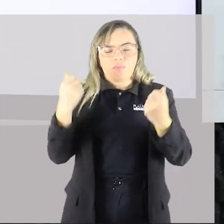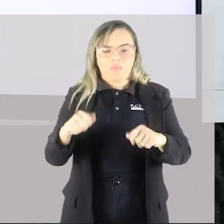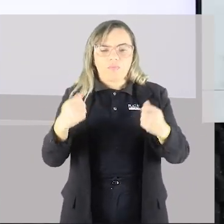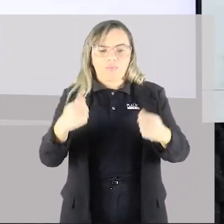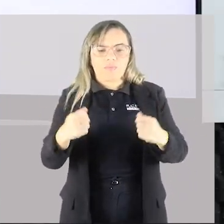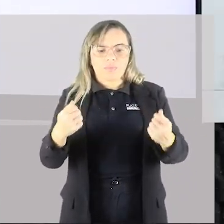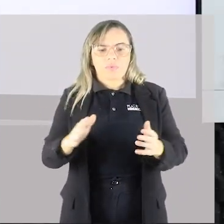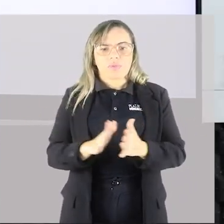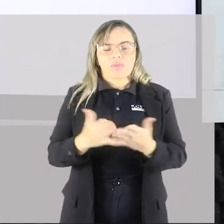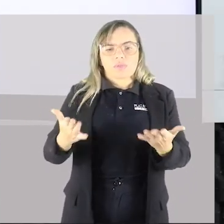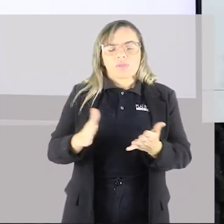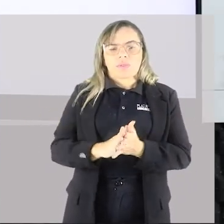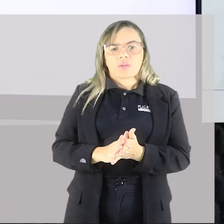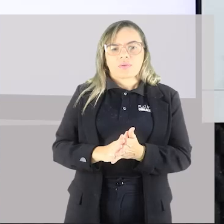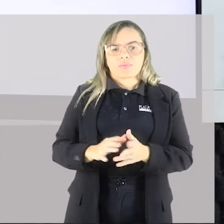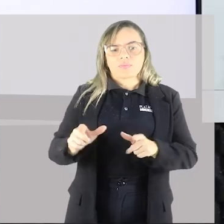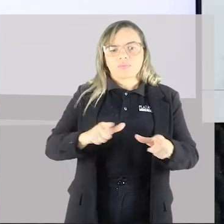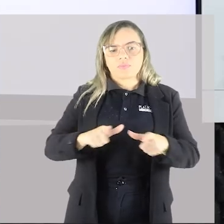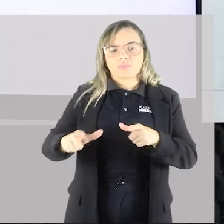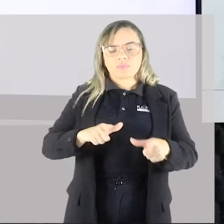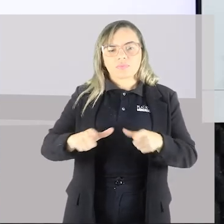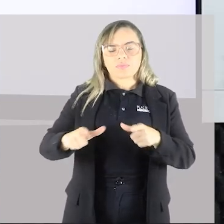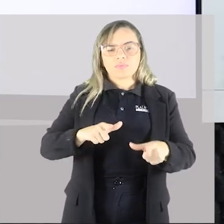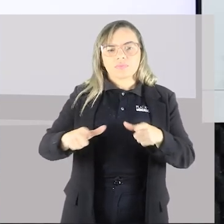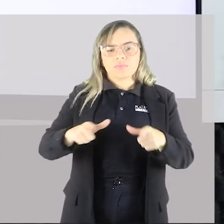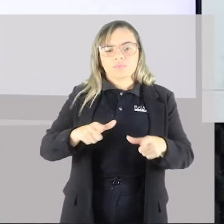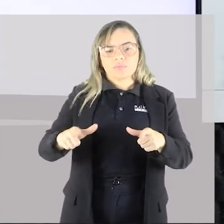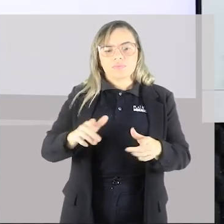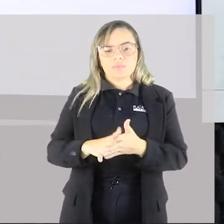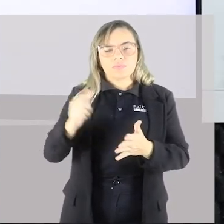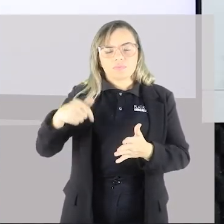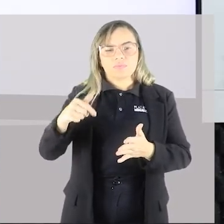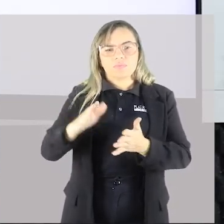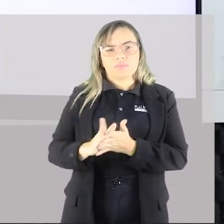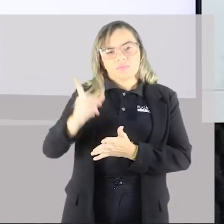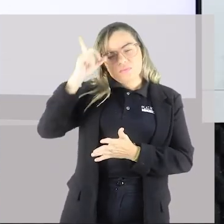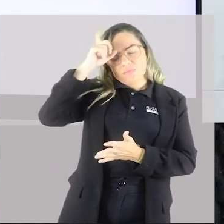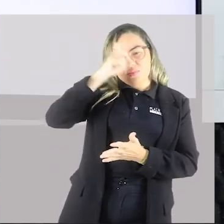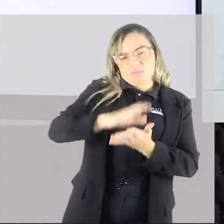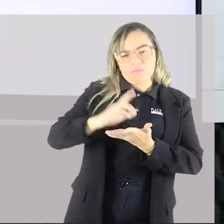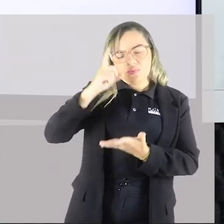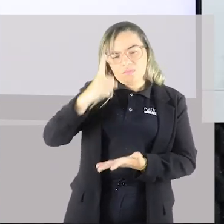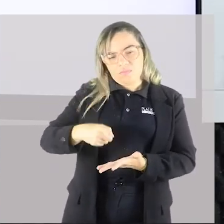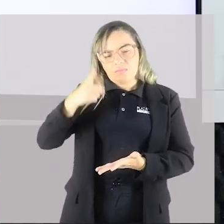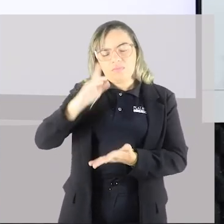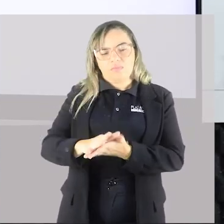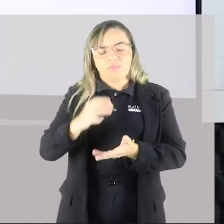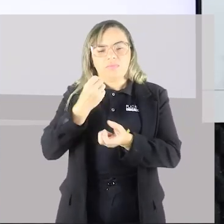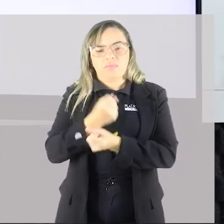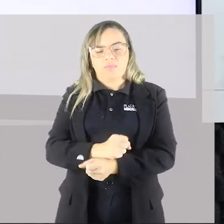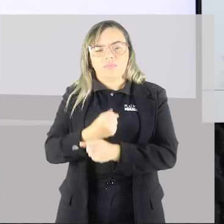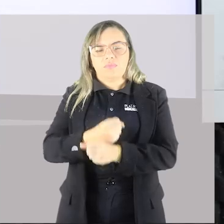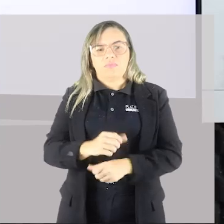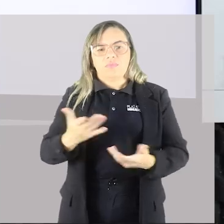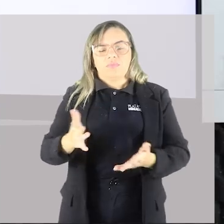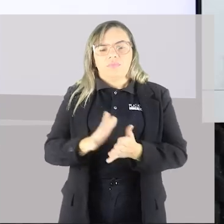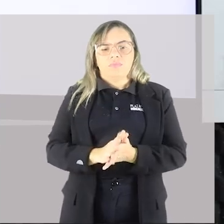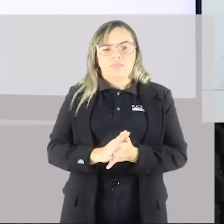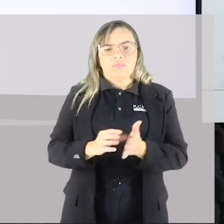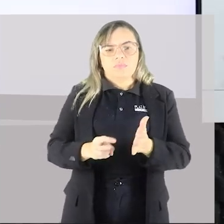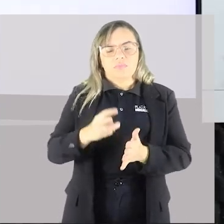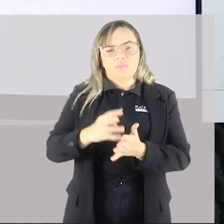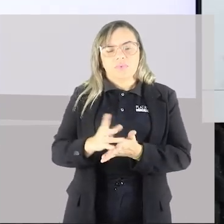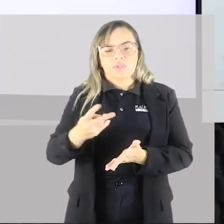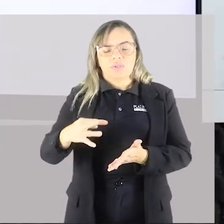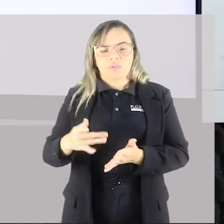também sufocar o trabalhador e explorar cada vez mais ele através de uma certa